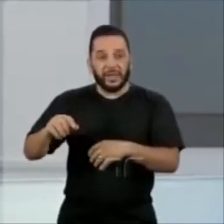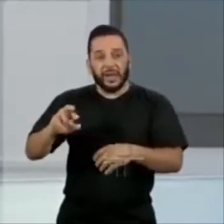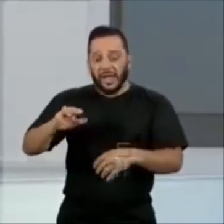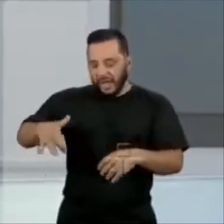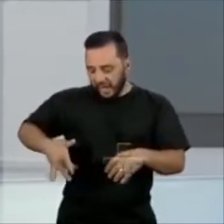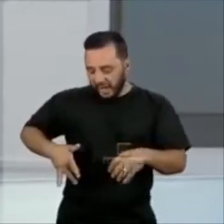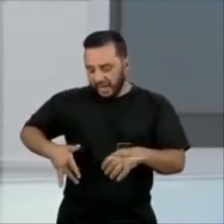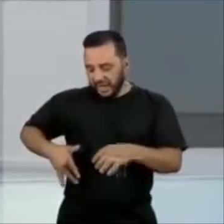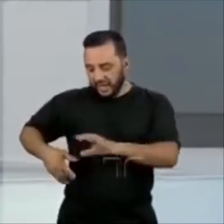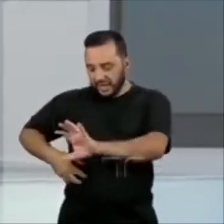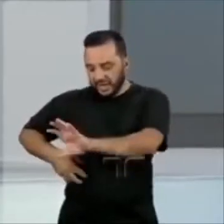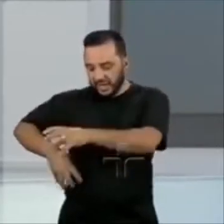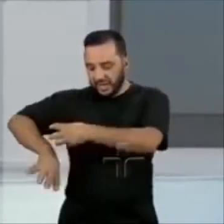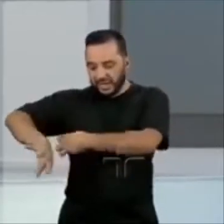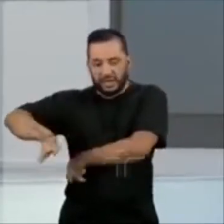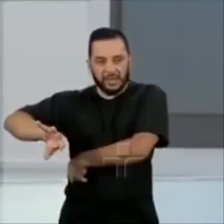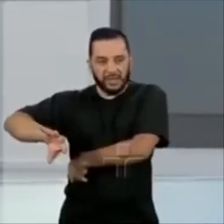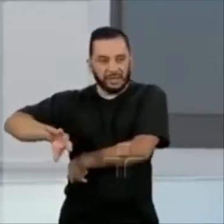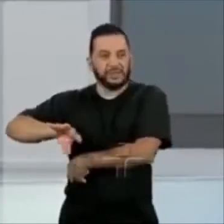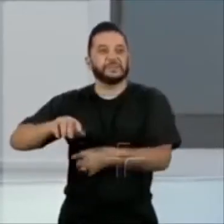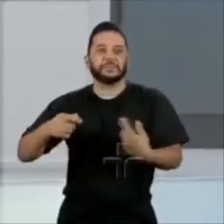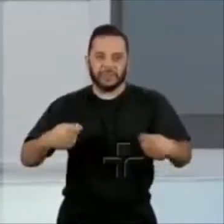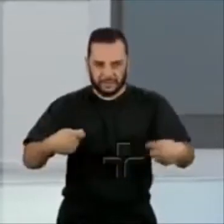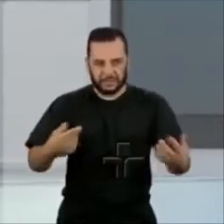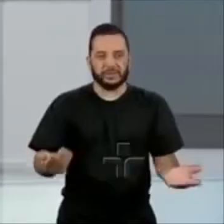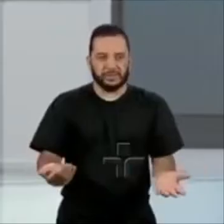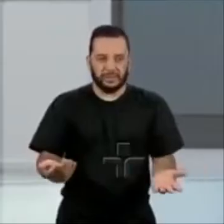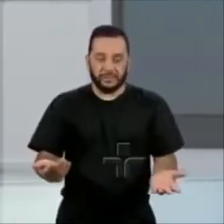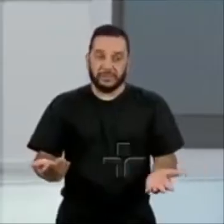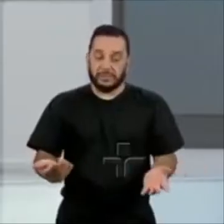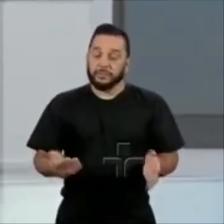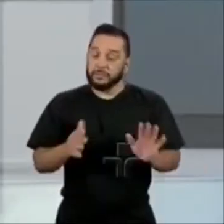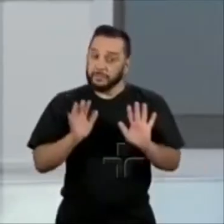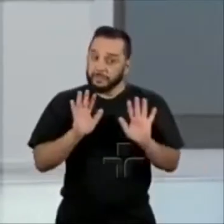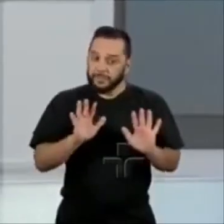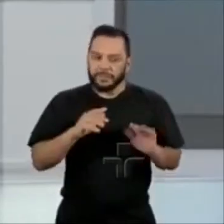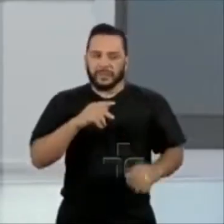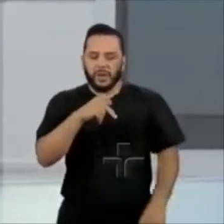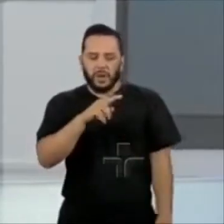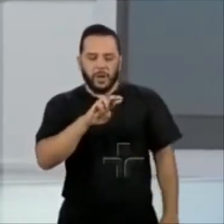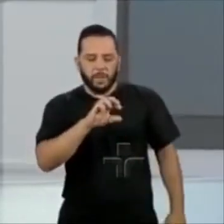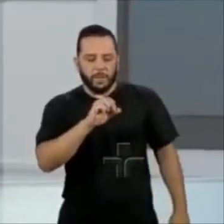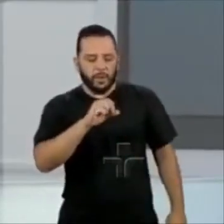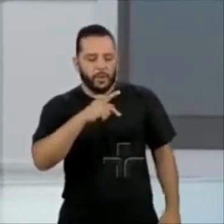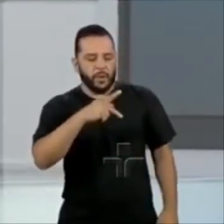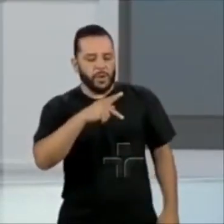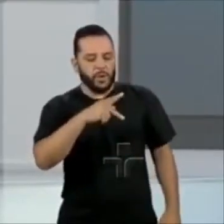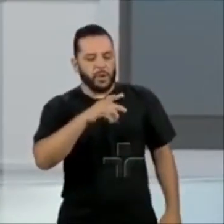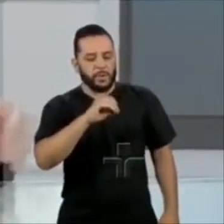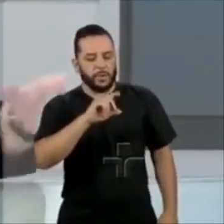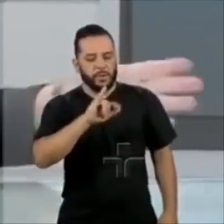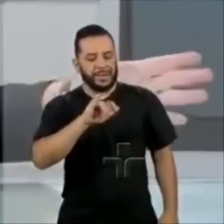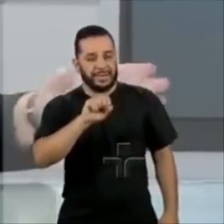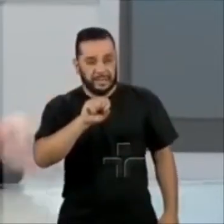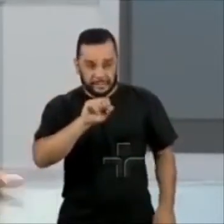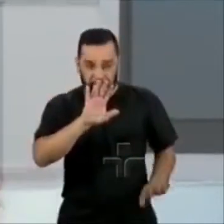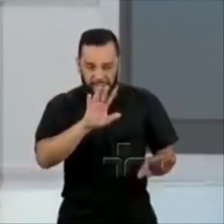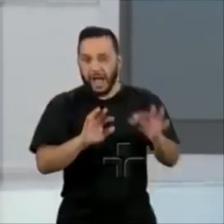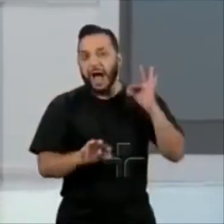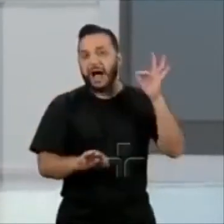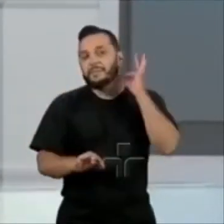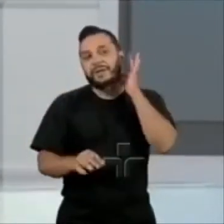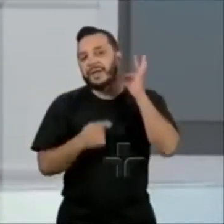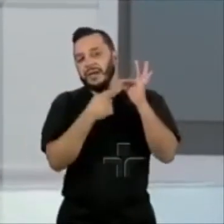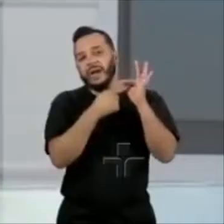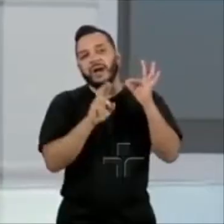rim mas o o achado auspicioso porque o própolis ele e ele a beija o própolis